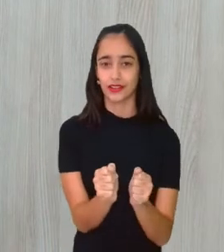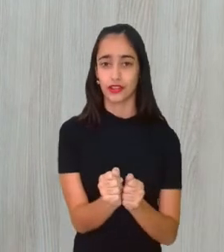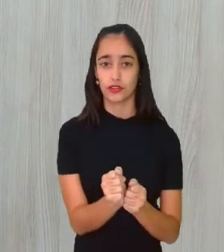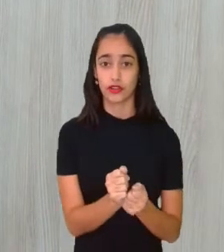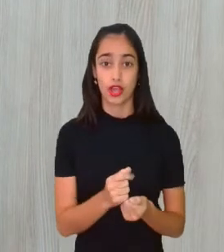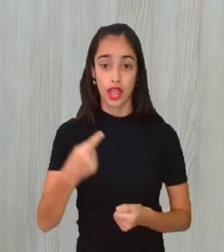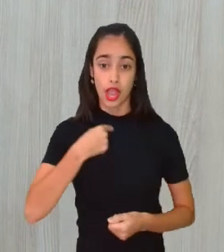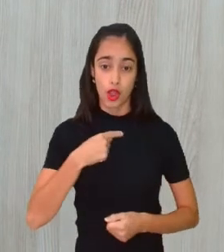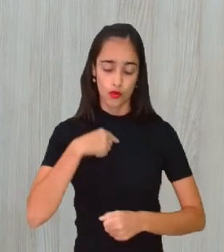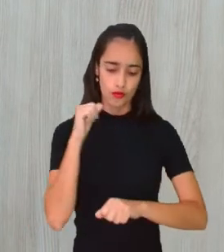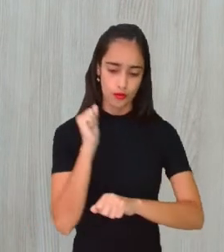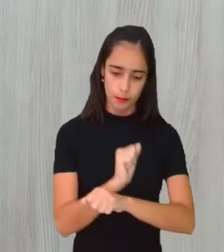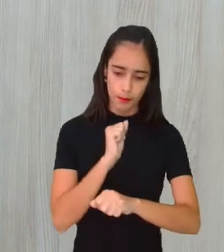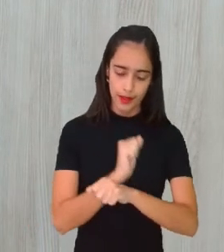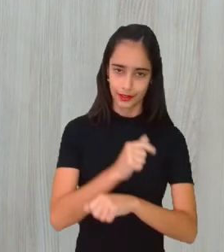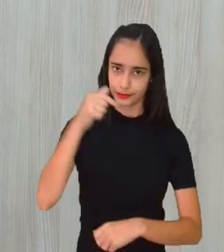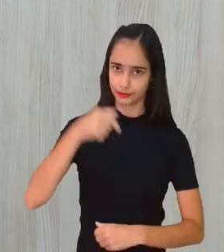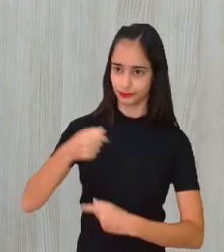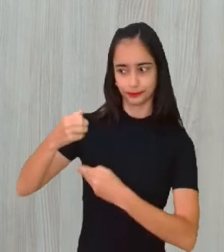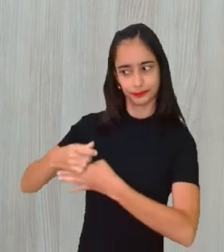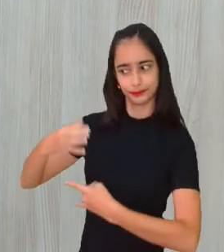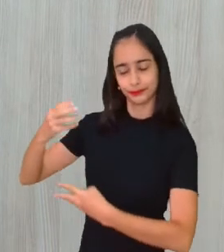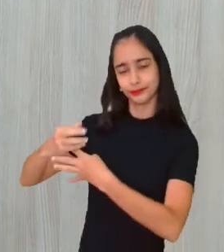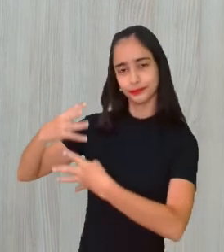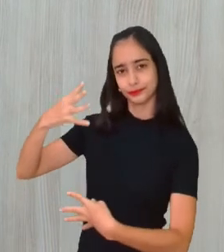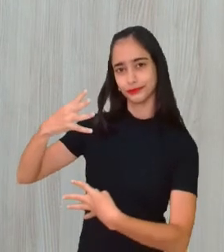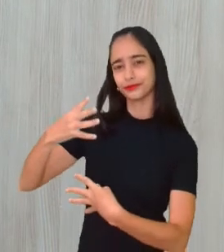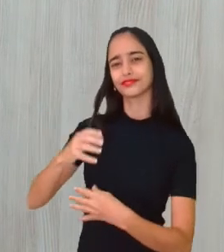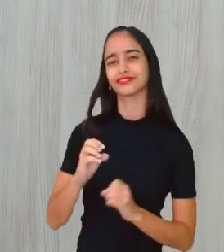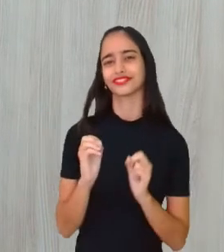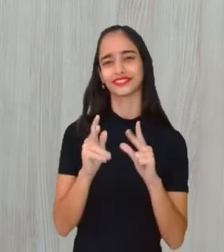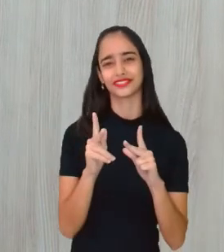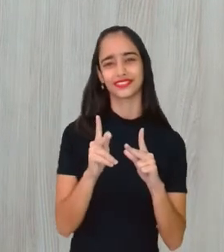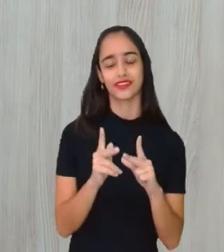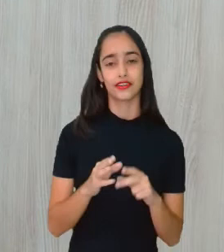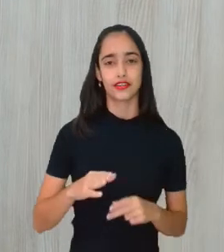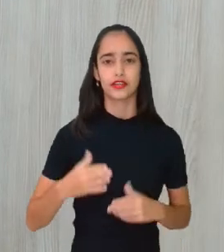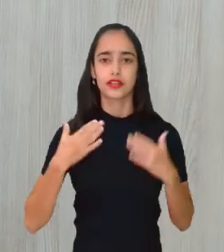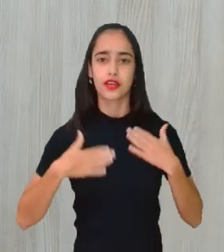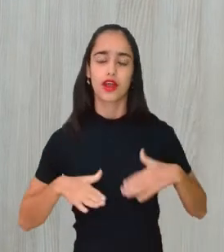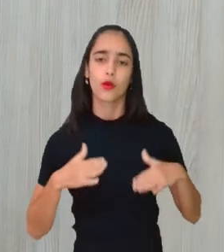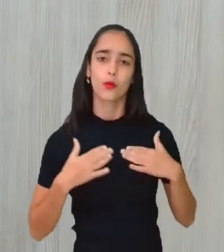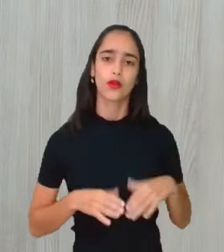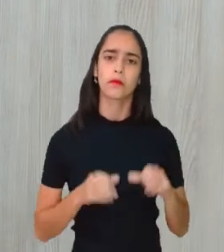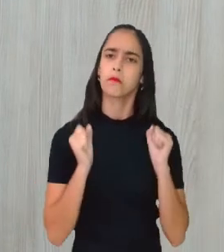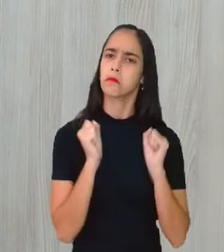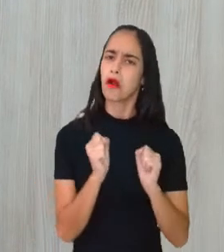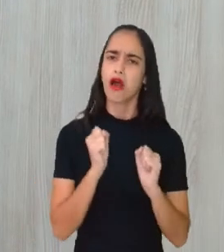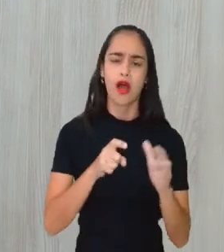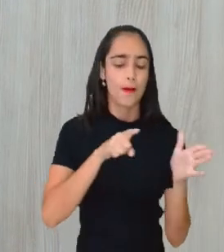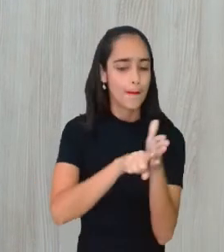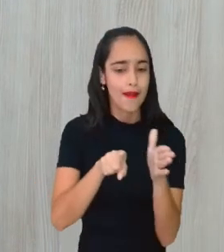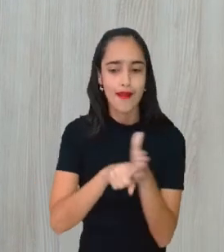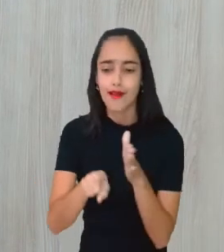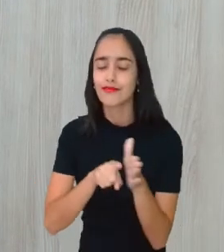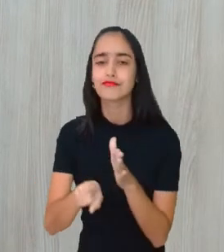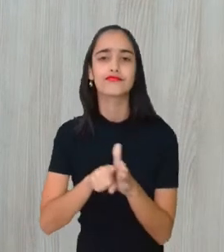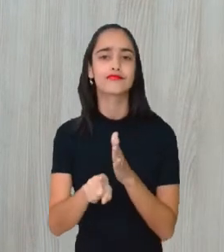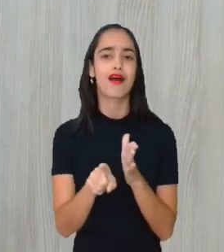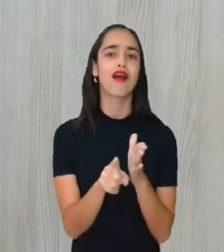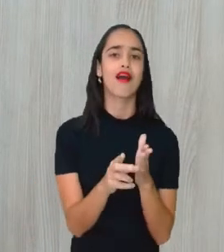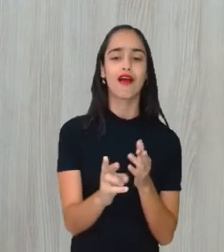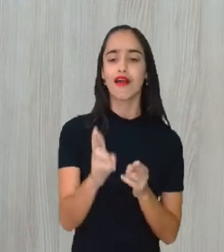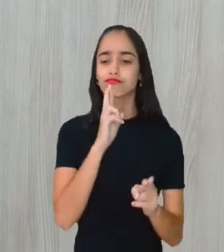ligadinha aqui no chat, pessoal. Fiquem aí bem à vontade para mandar perguntas para a professora Cláudia, para responder alguns tipos de